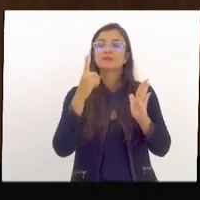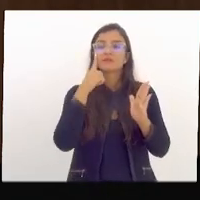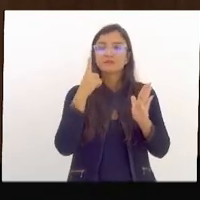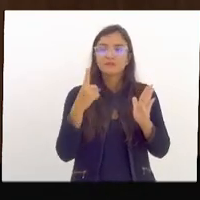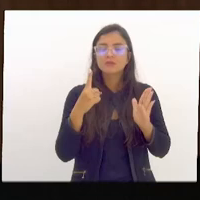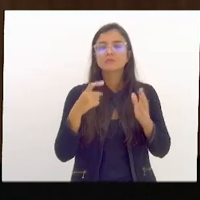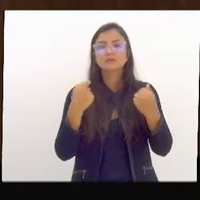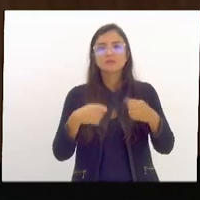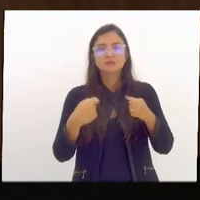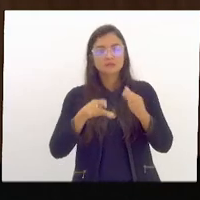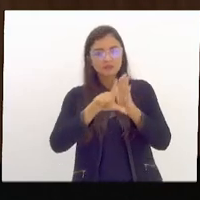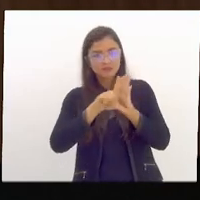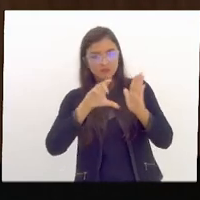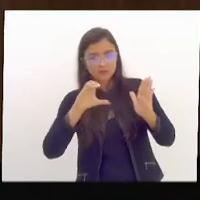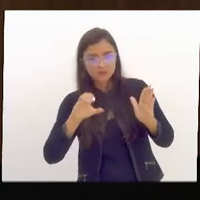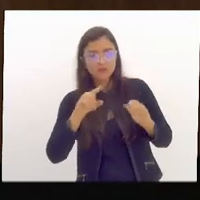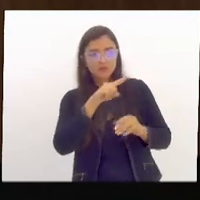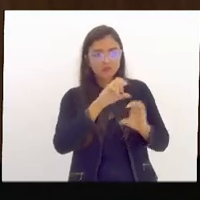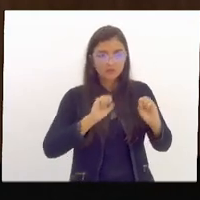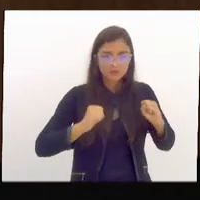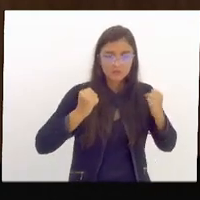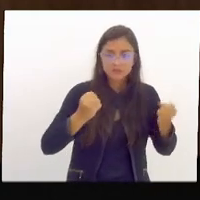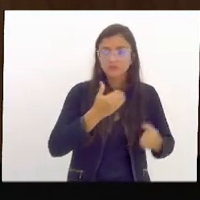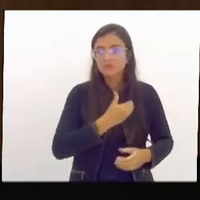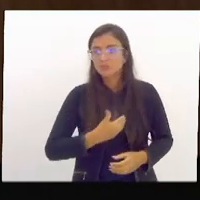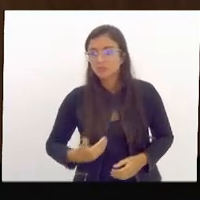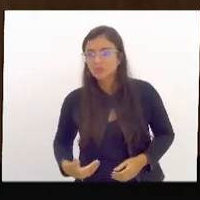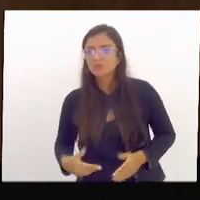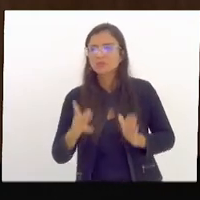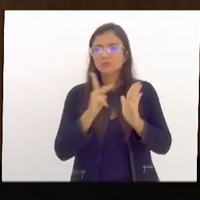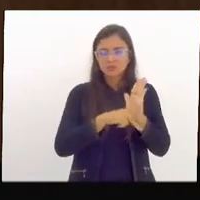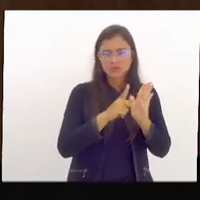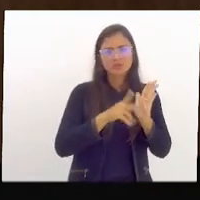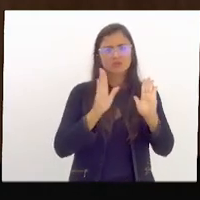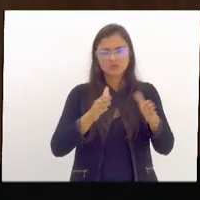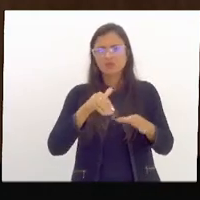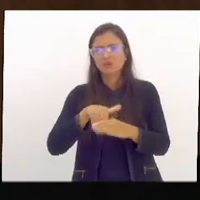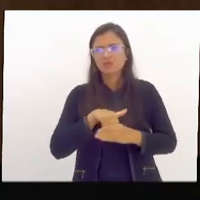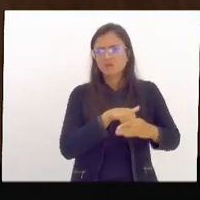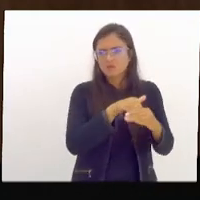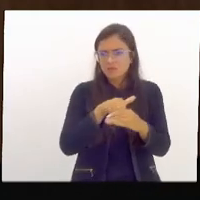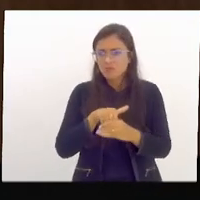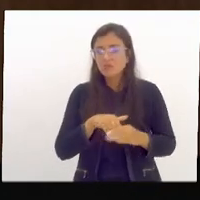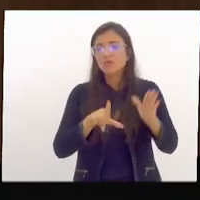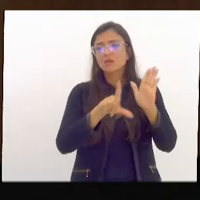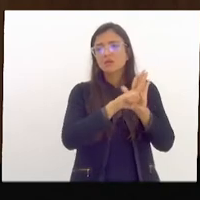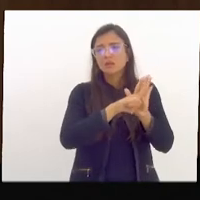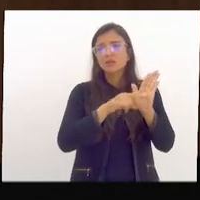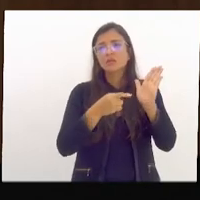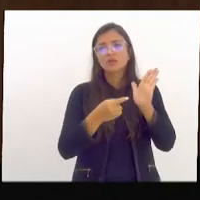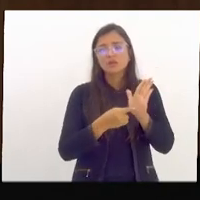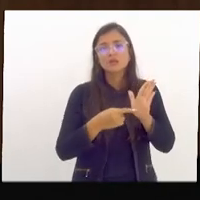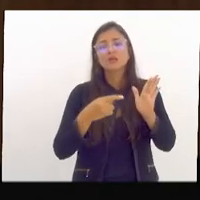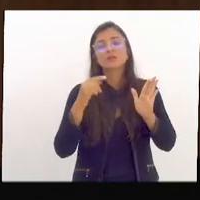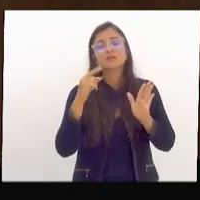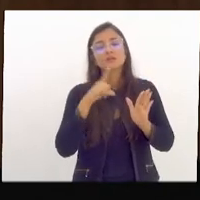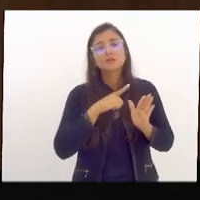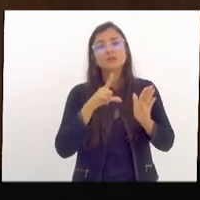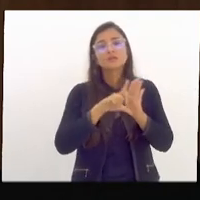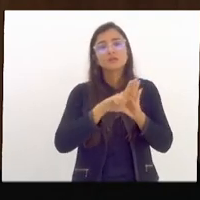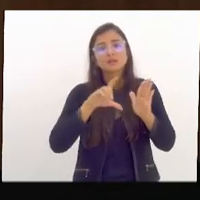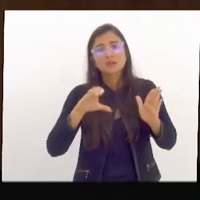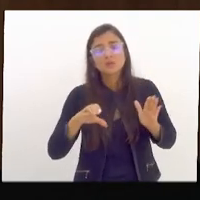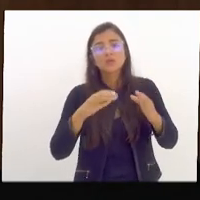as cotas da Defensoria Pública, um projeto que já foi votado aqui na Casa e é lei, que institui as cotas nos